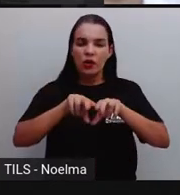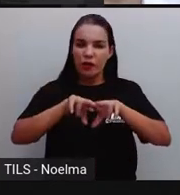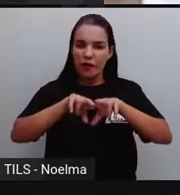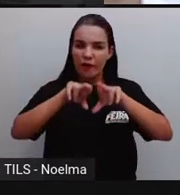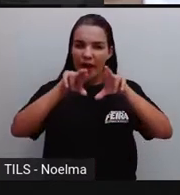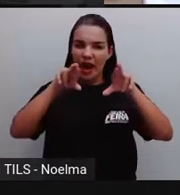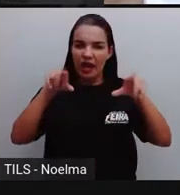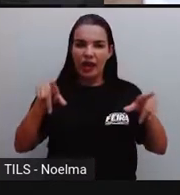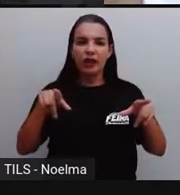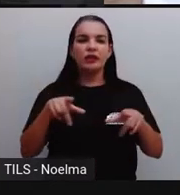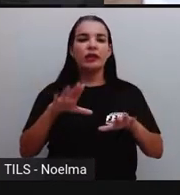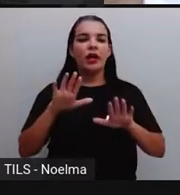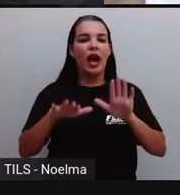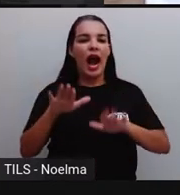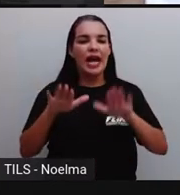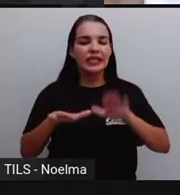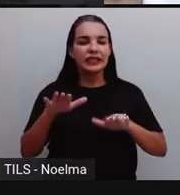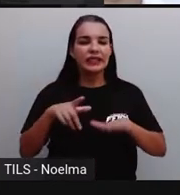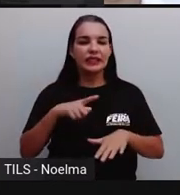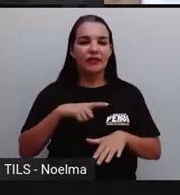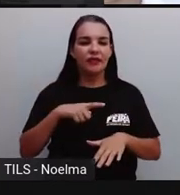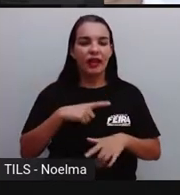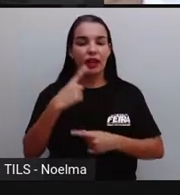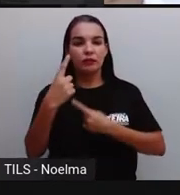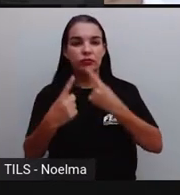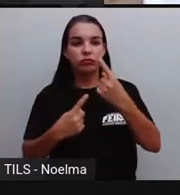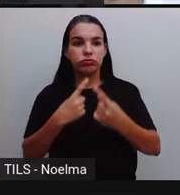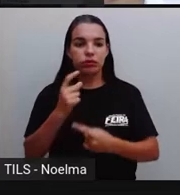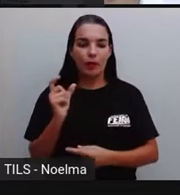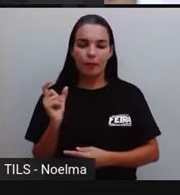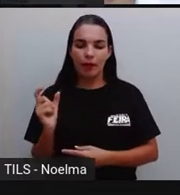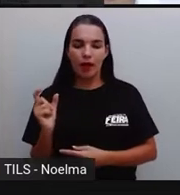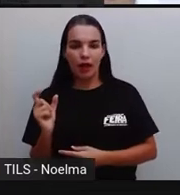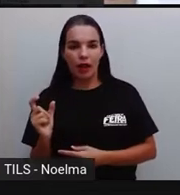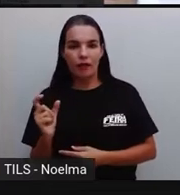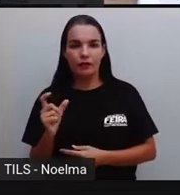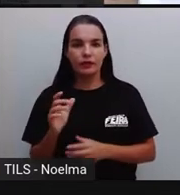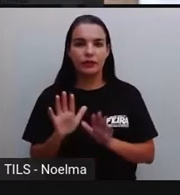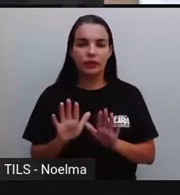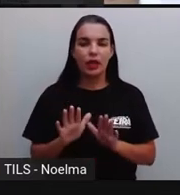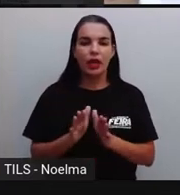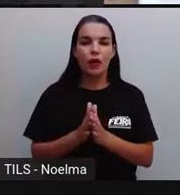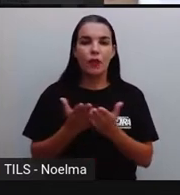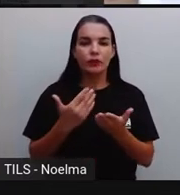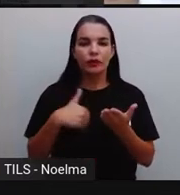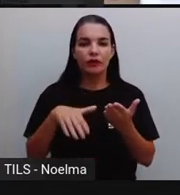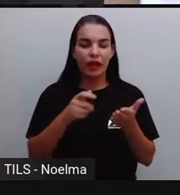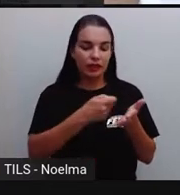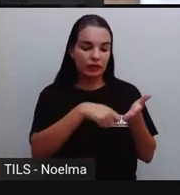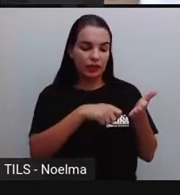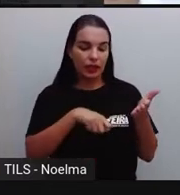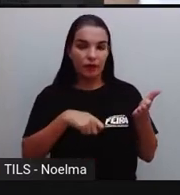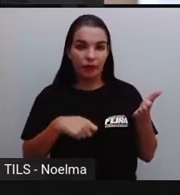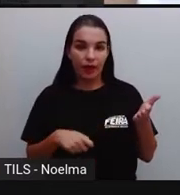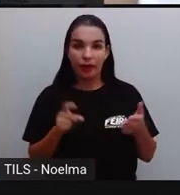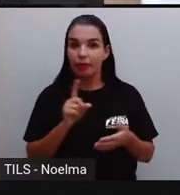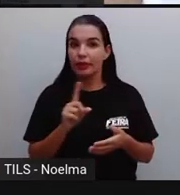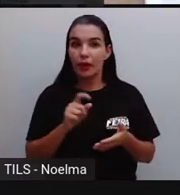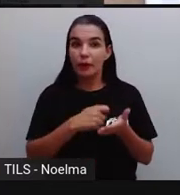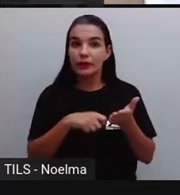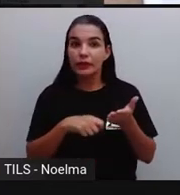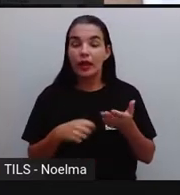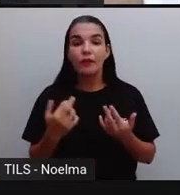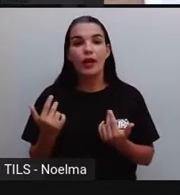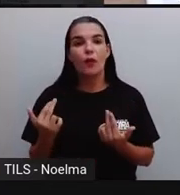gente fala algumas palavras que quando a gente vai escrever, a gente não escreve como